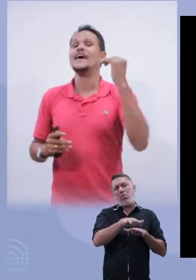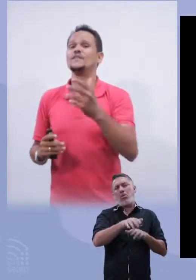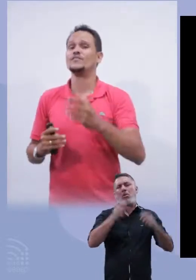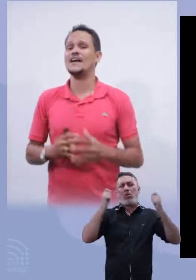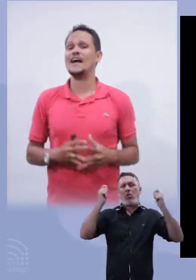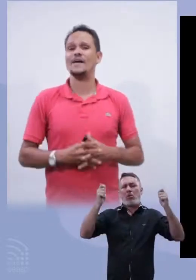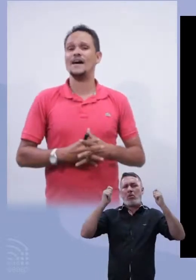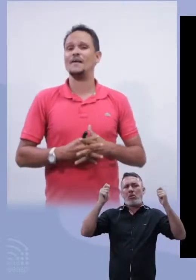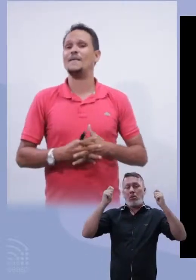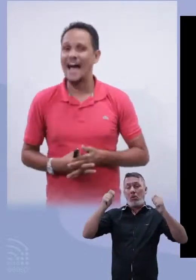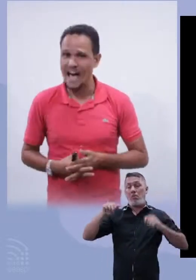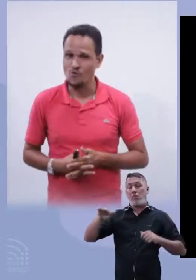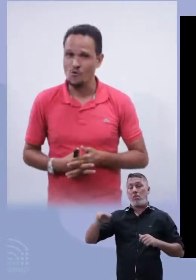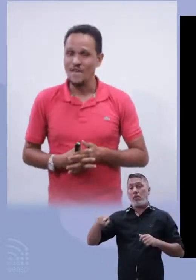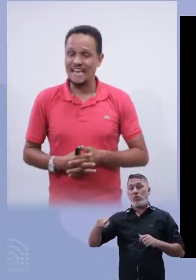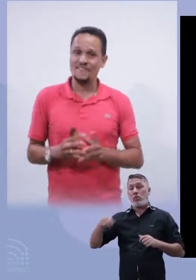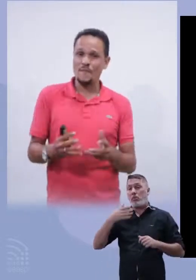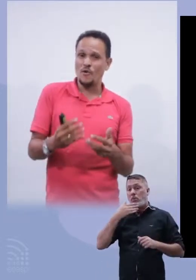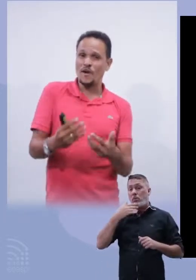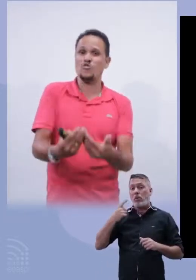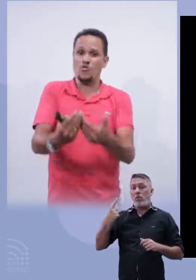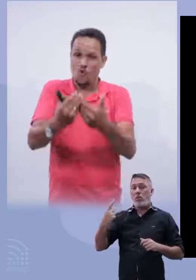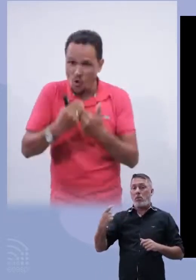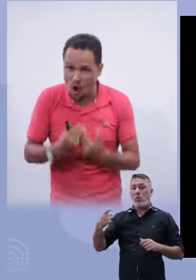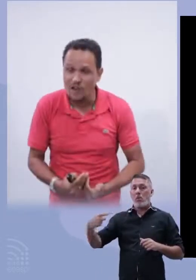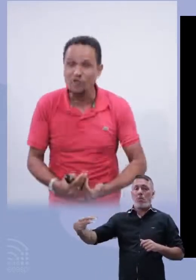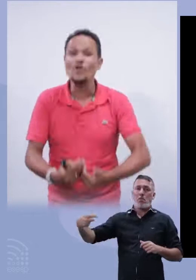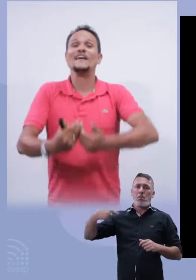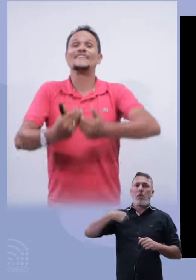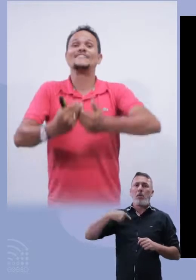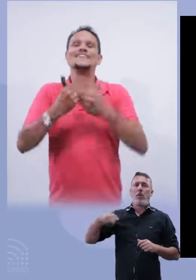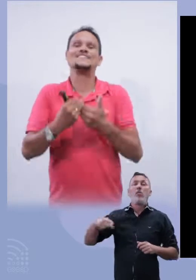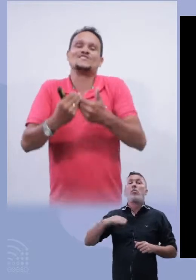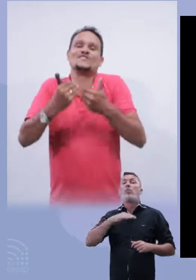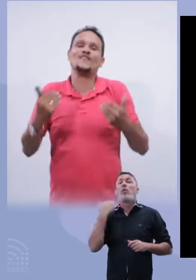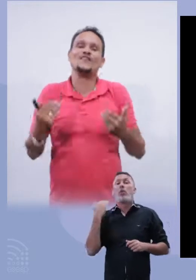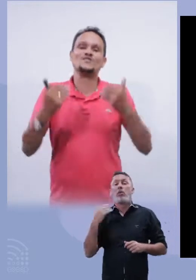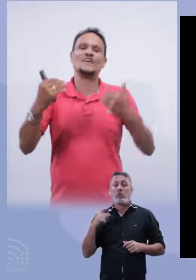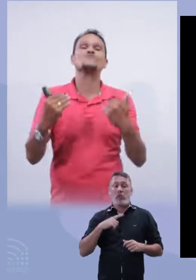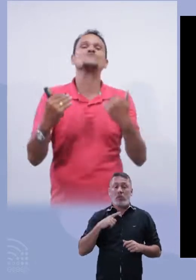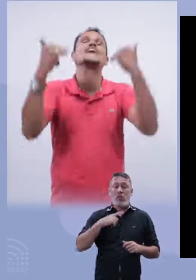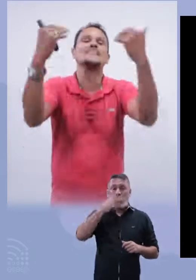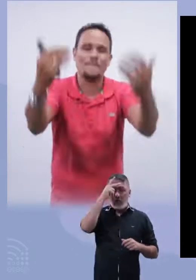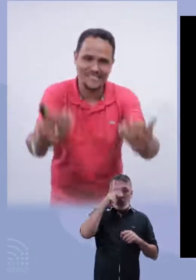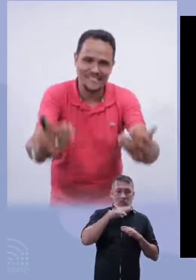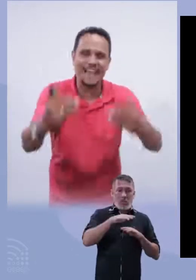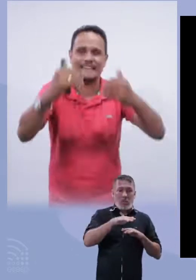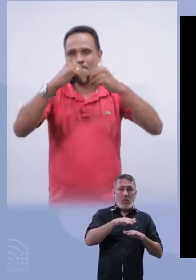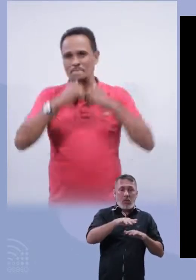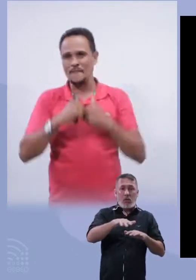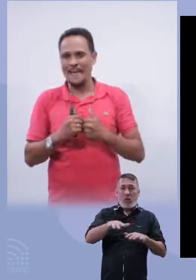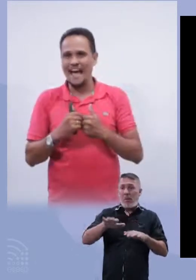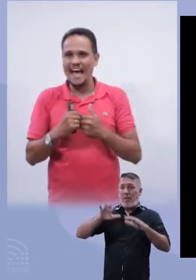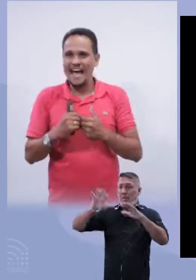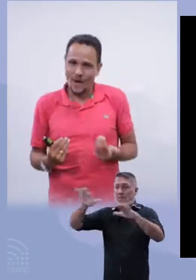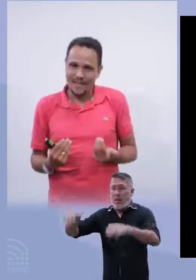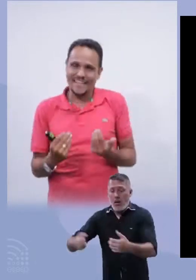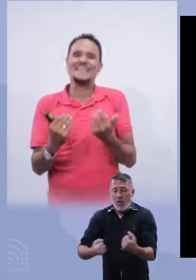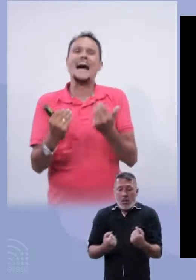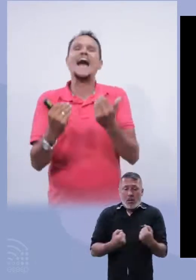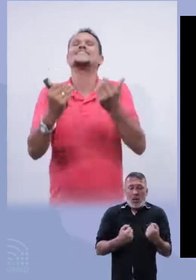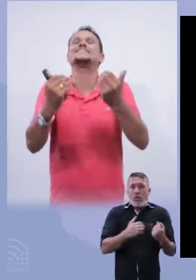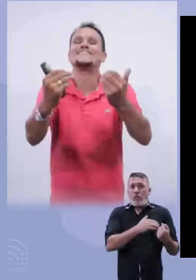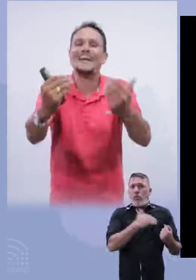aspas, esse menino acaba baleado e ele vai morrer no colo desses indivíduos que iam sair na passeata, né?